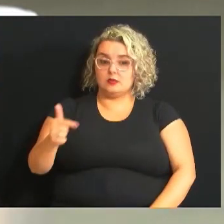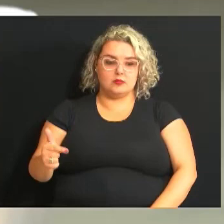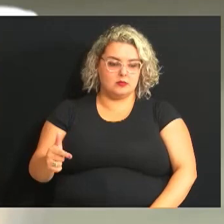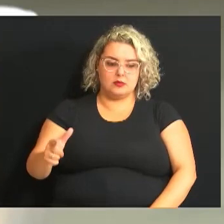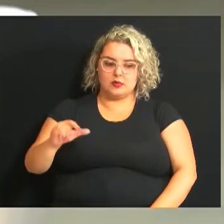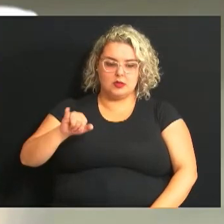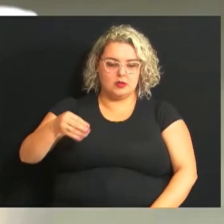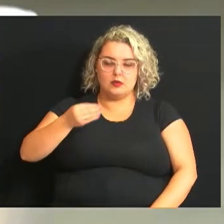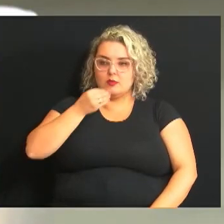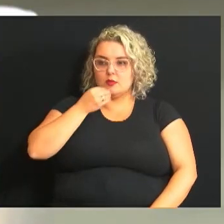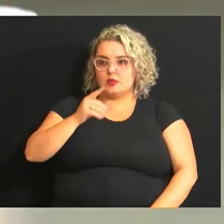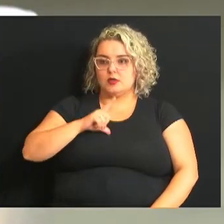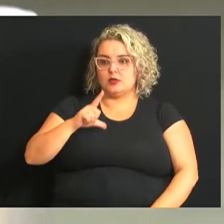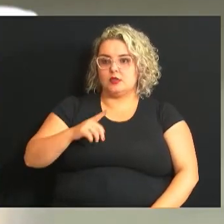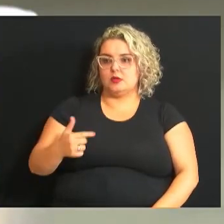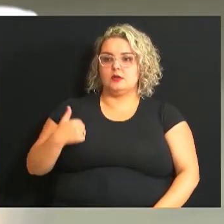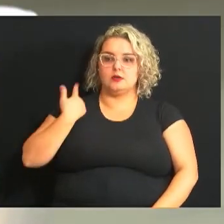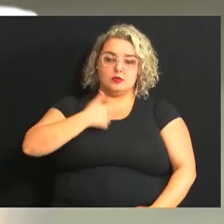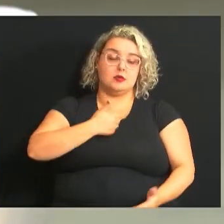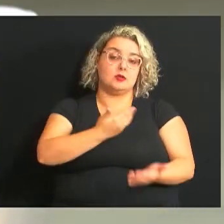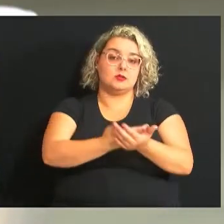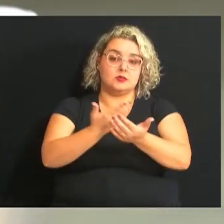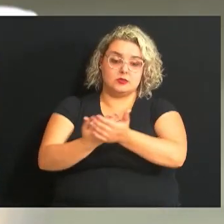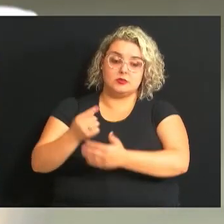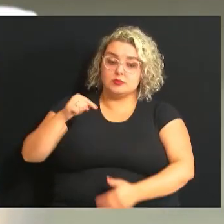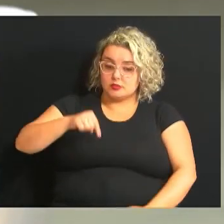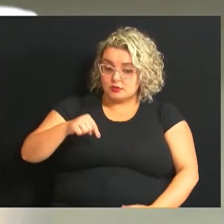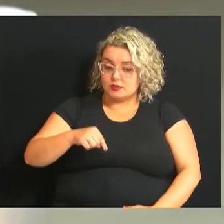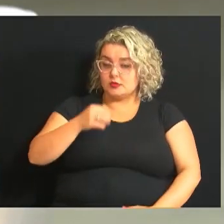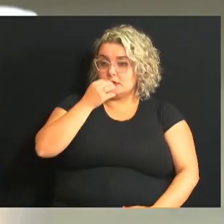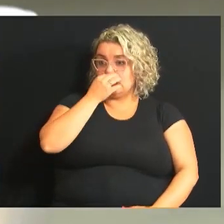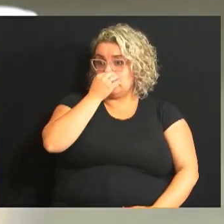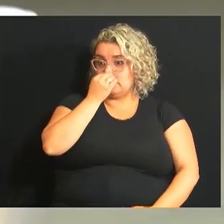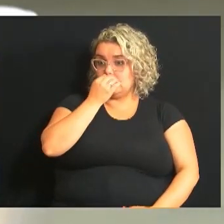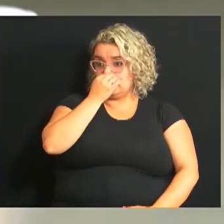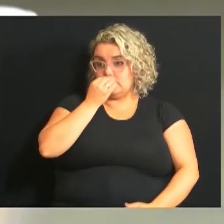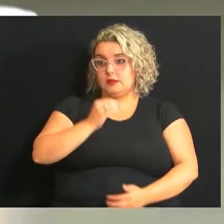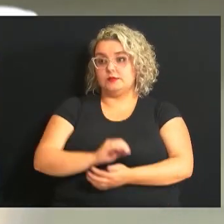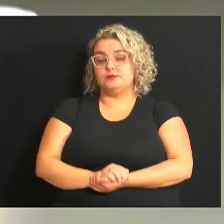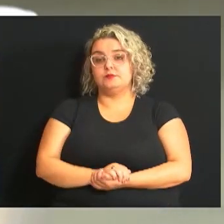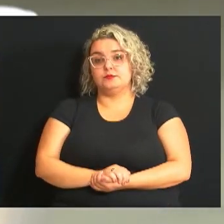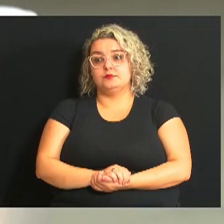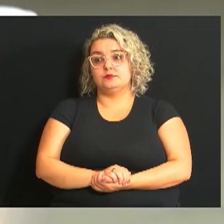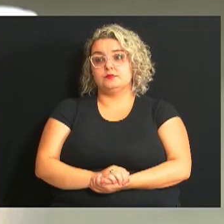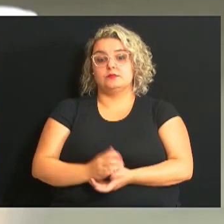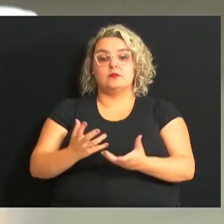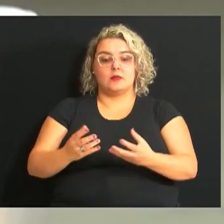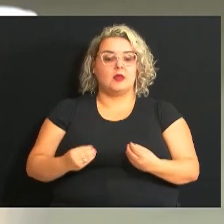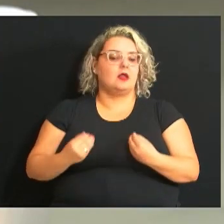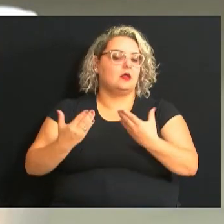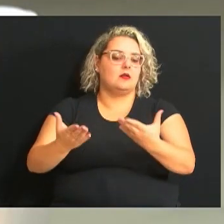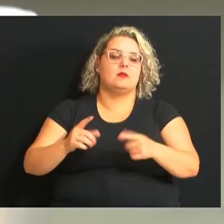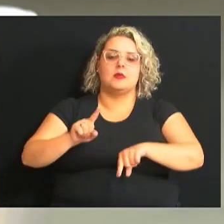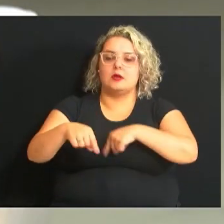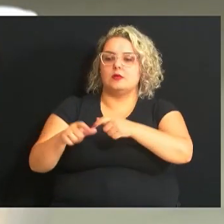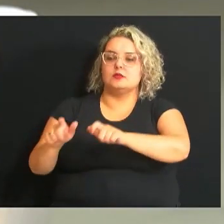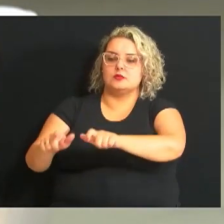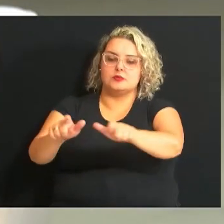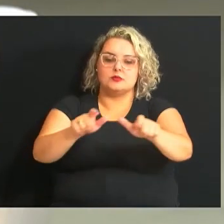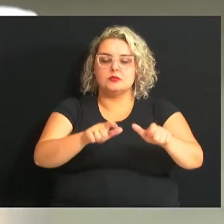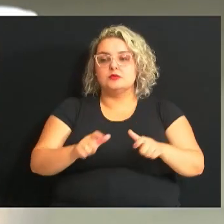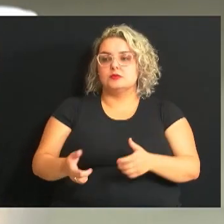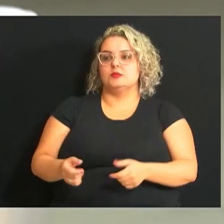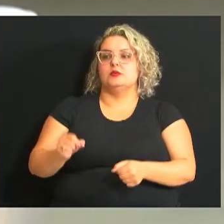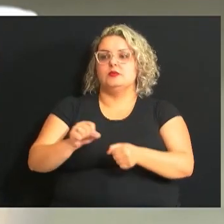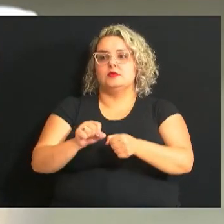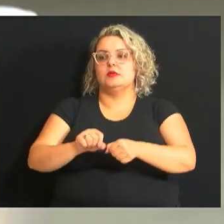a gente estando aqui, a gente quer levar isso para outros lugares, quer fazer esse movimento